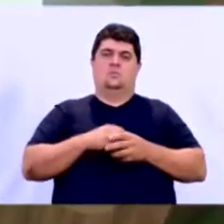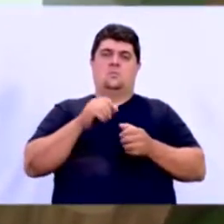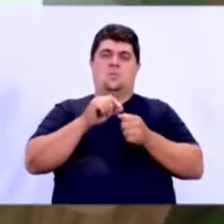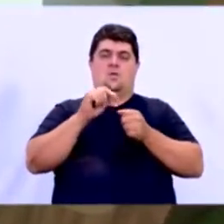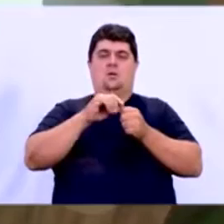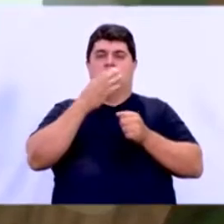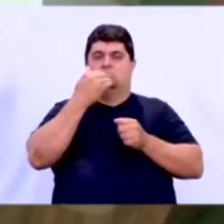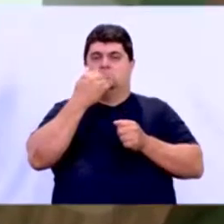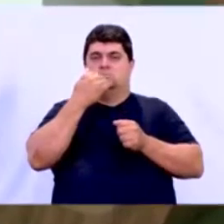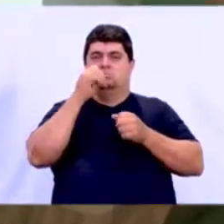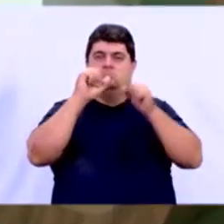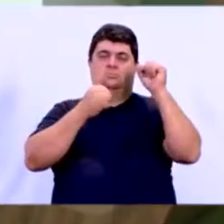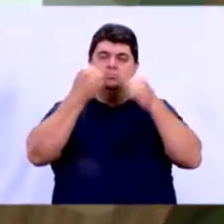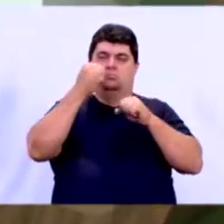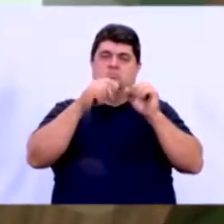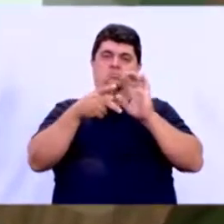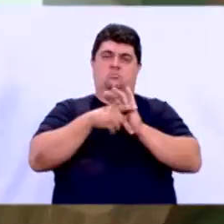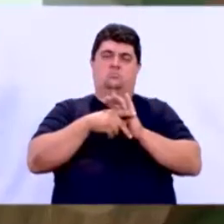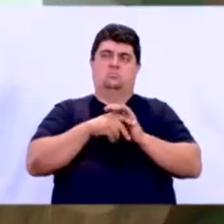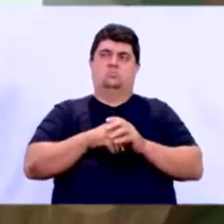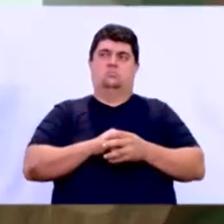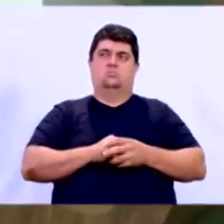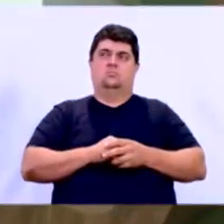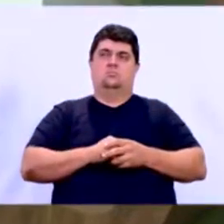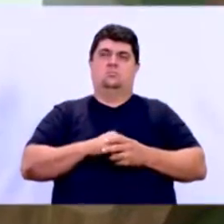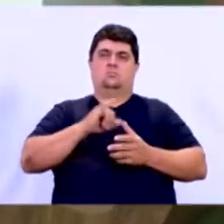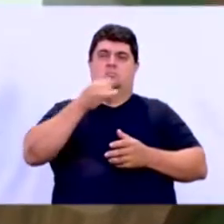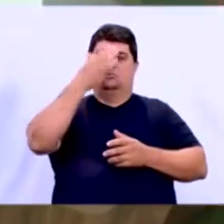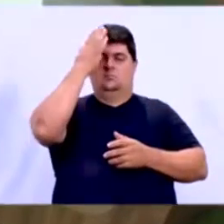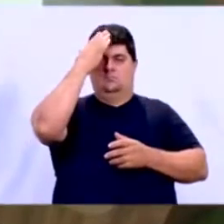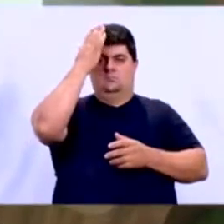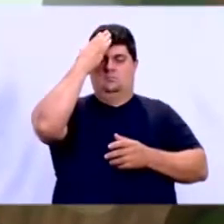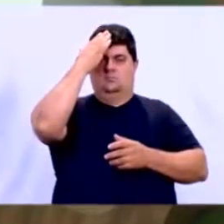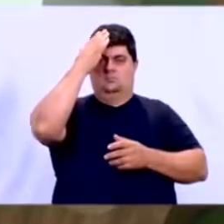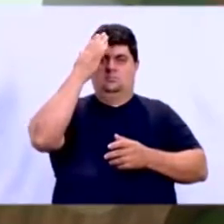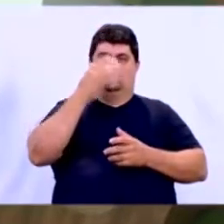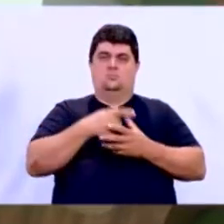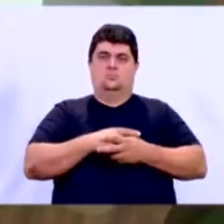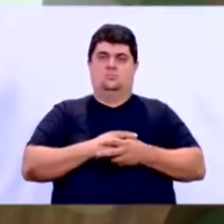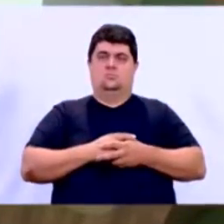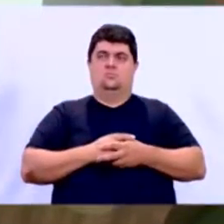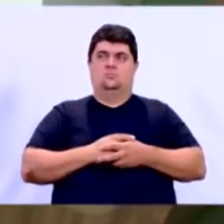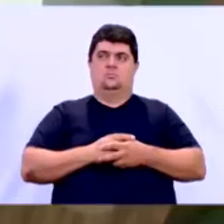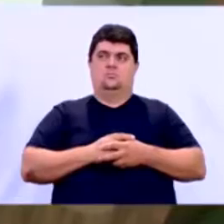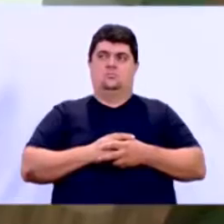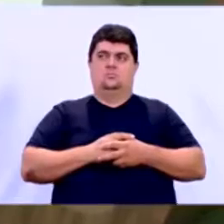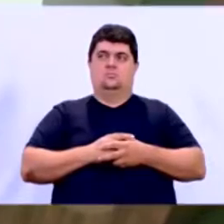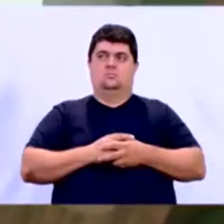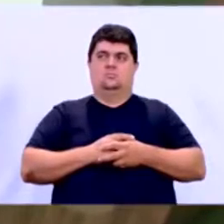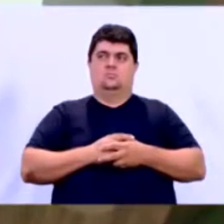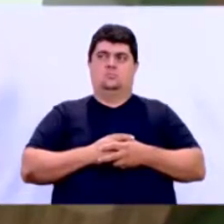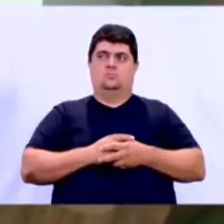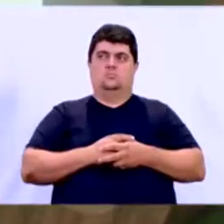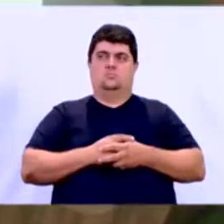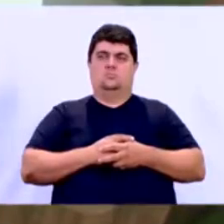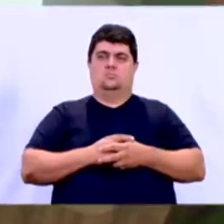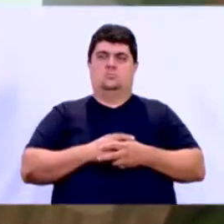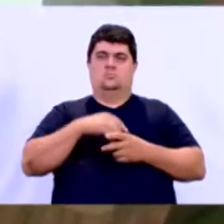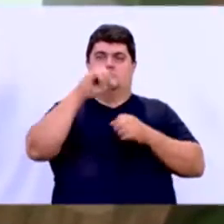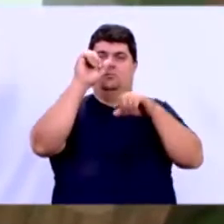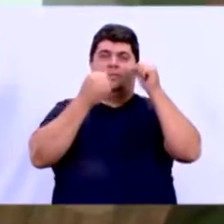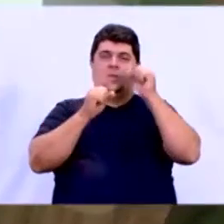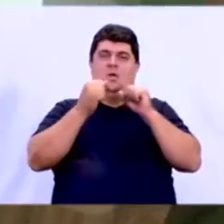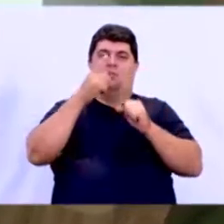alimentos. Industrializados, né? Desde Paraná também, do grupo 2, está colocado aqui, uma fábrica